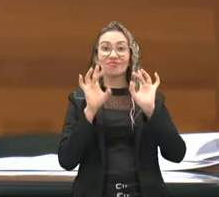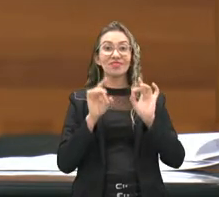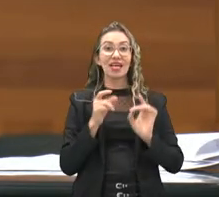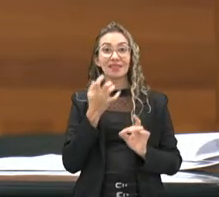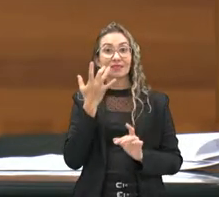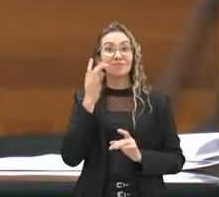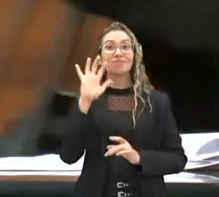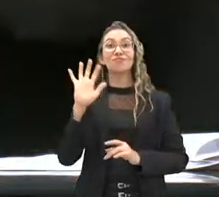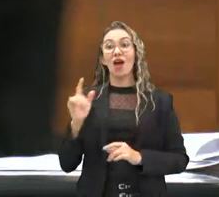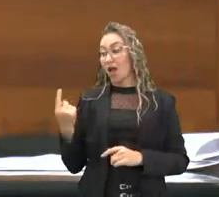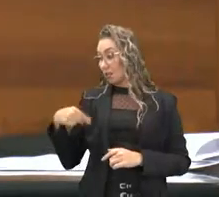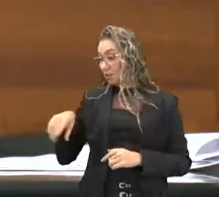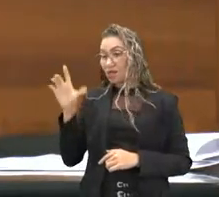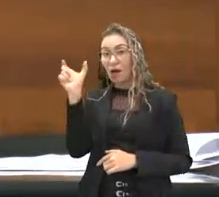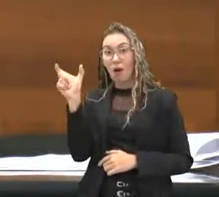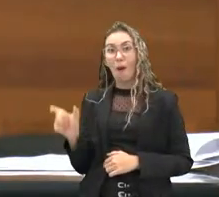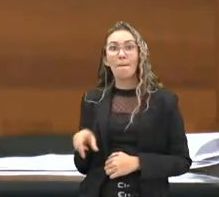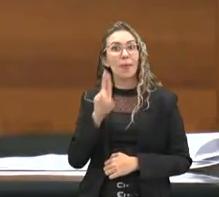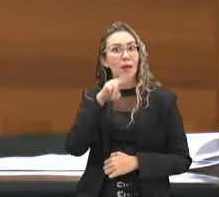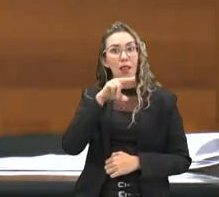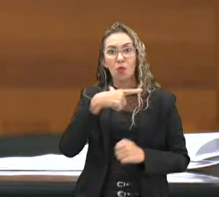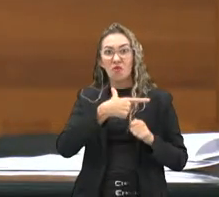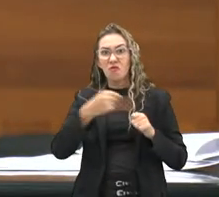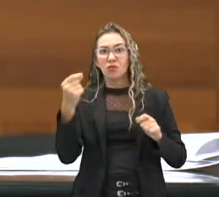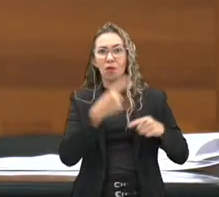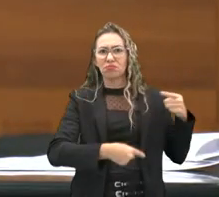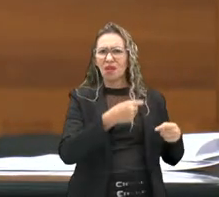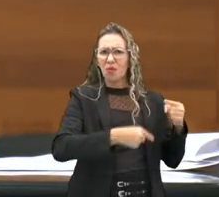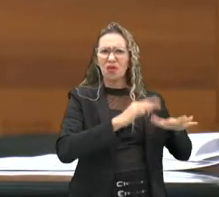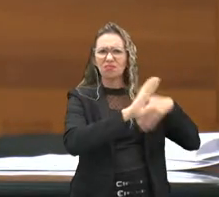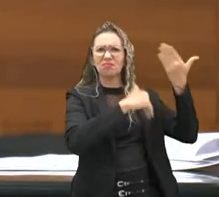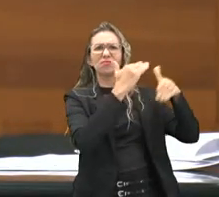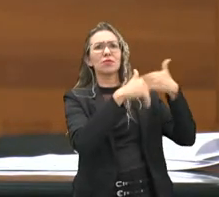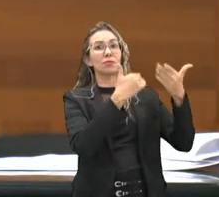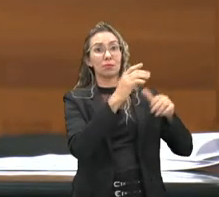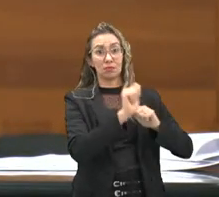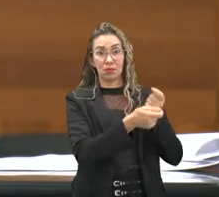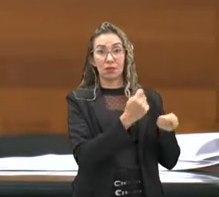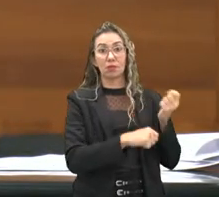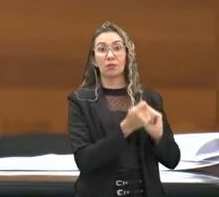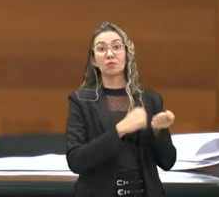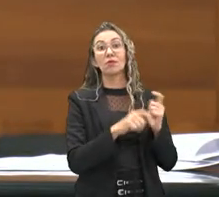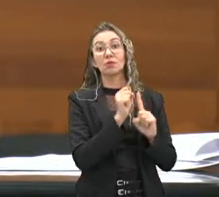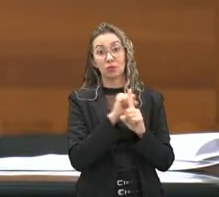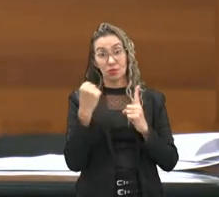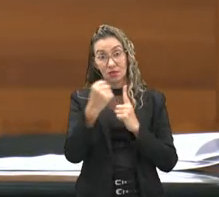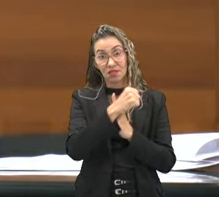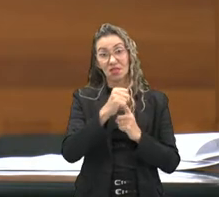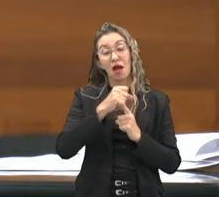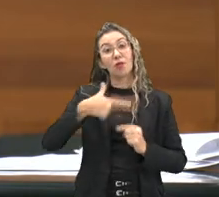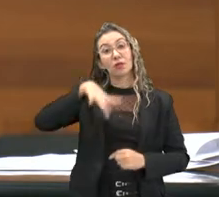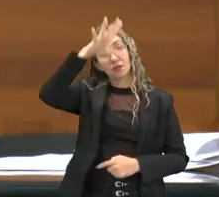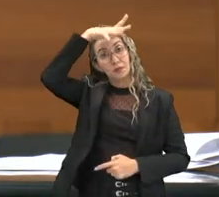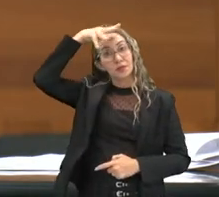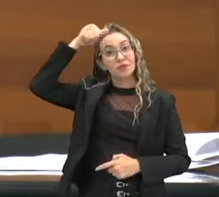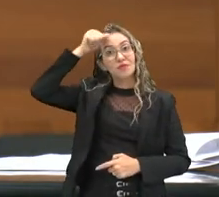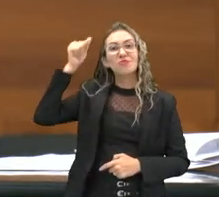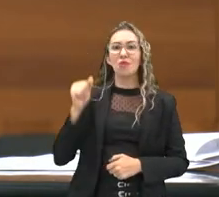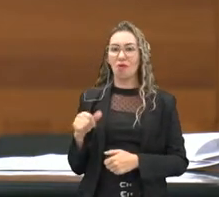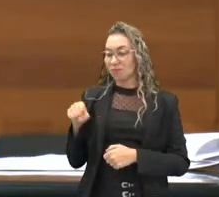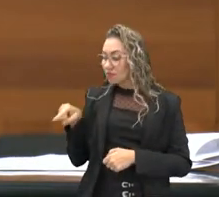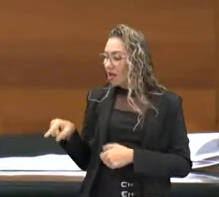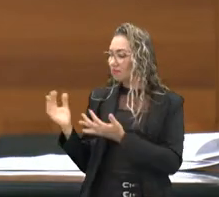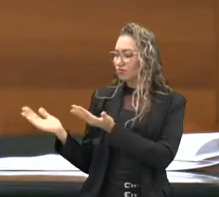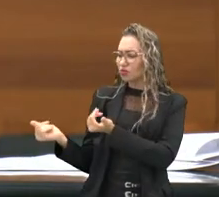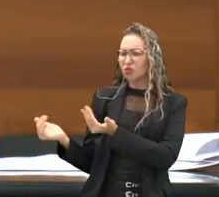um forte instrumento de promoção do desenvolvimento econômico e social da nossa terra. Jovem